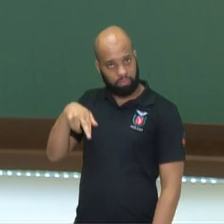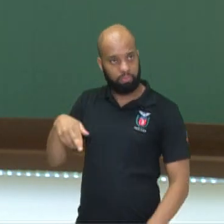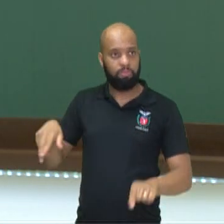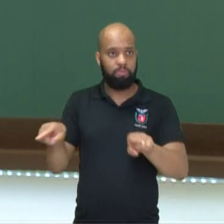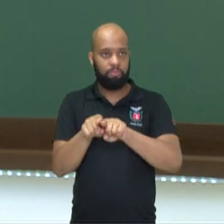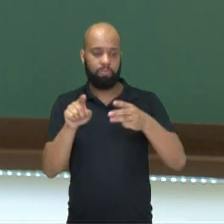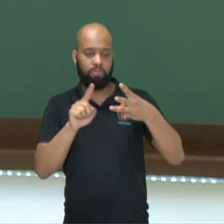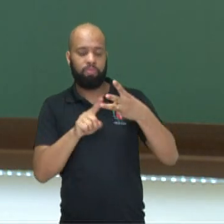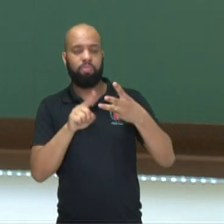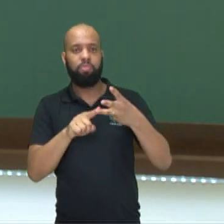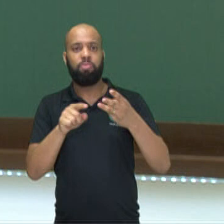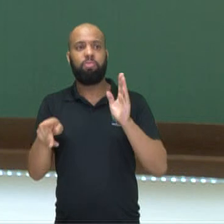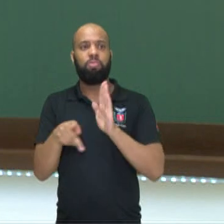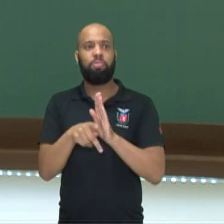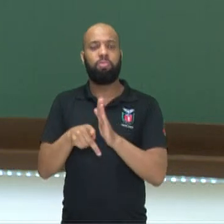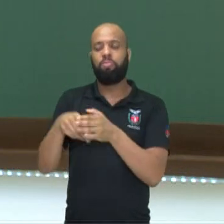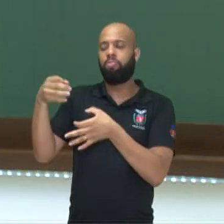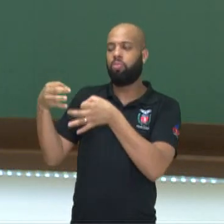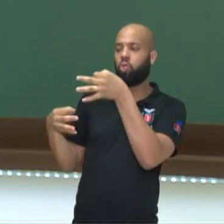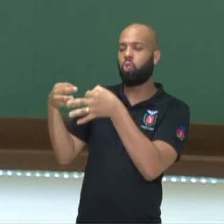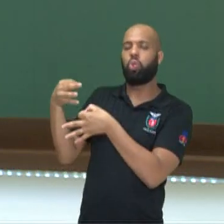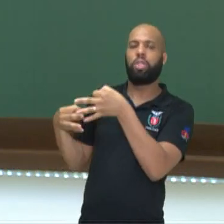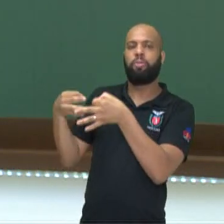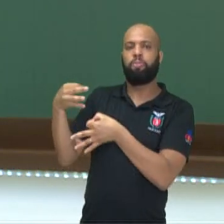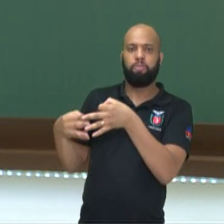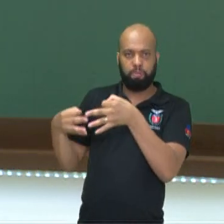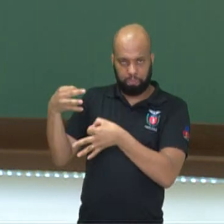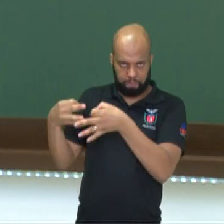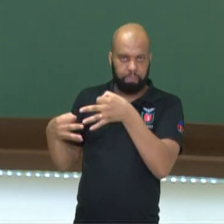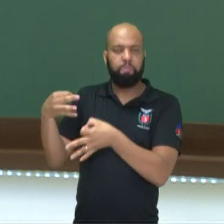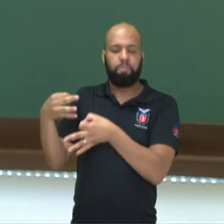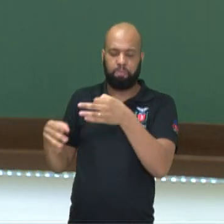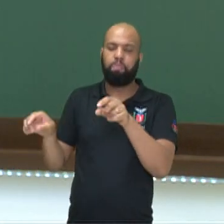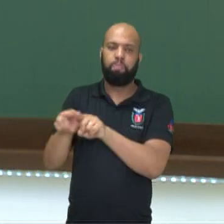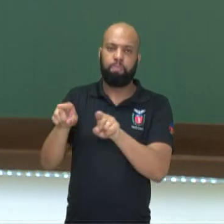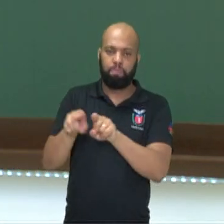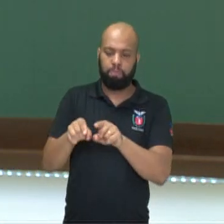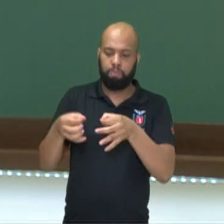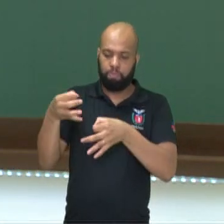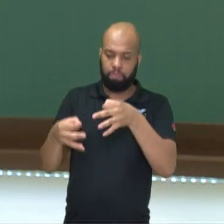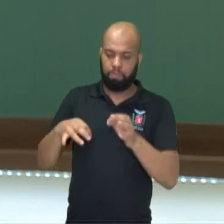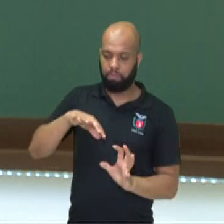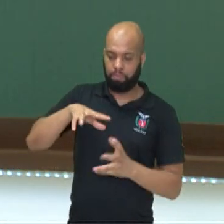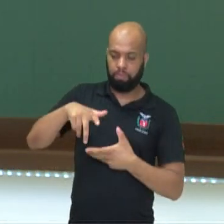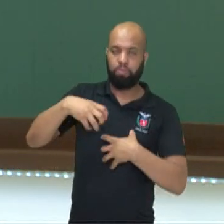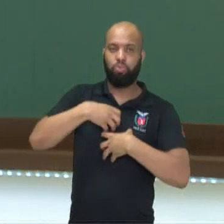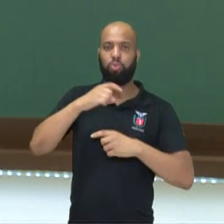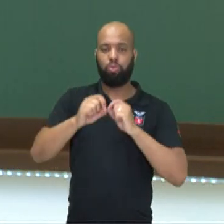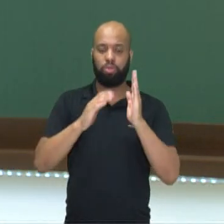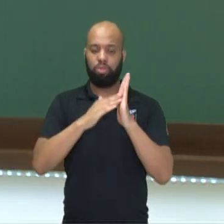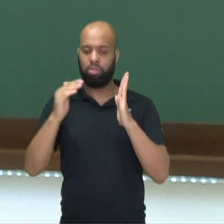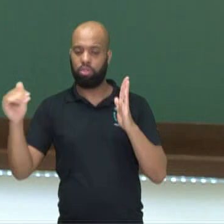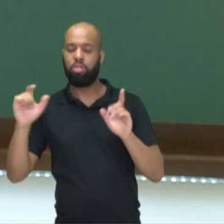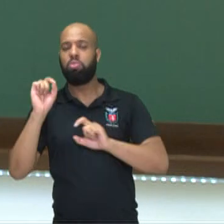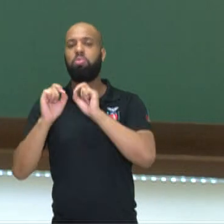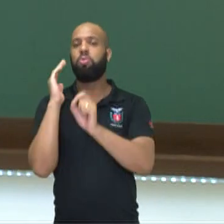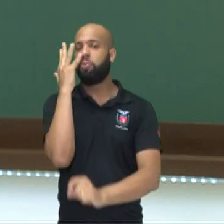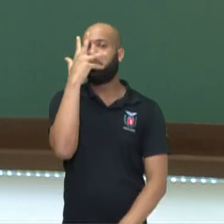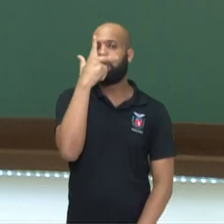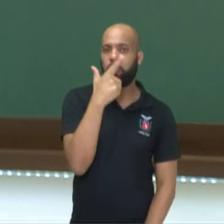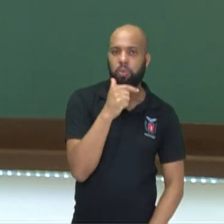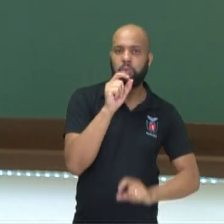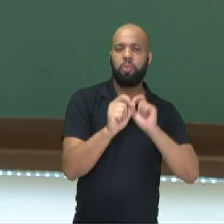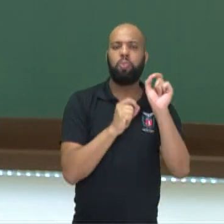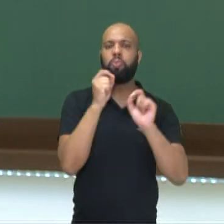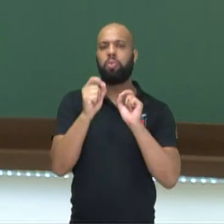crítica da faculdade do juízo, da faculdade de julgar o mundo esteticamente, o que é o belo, o que